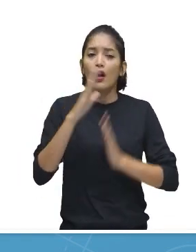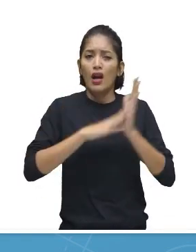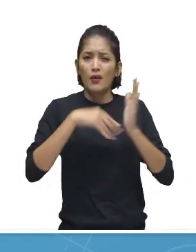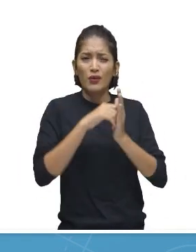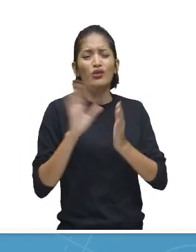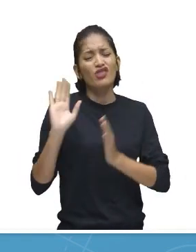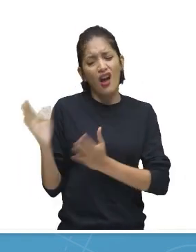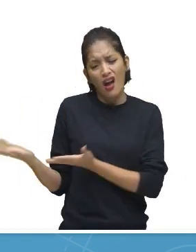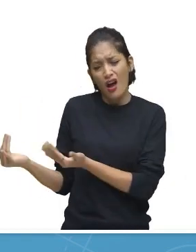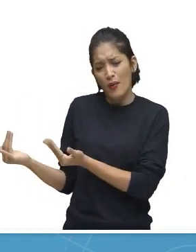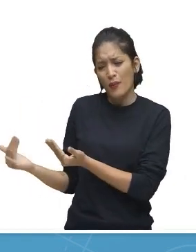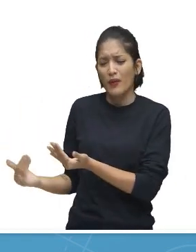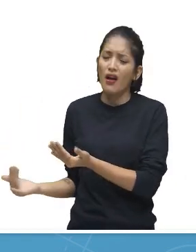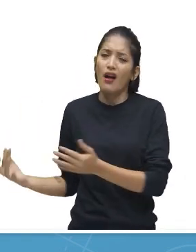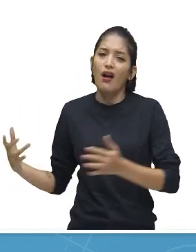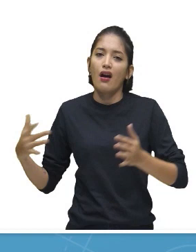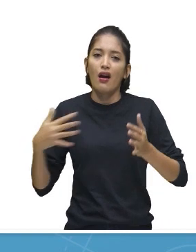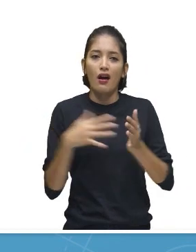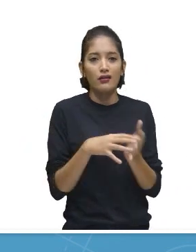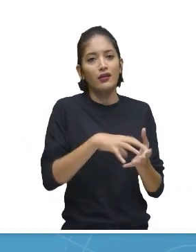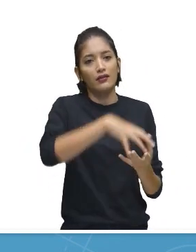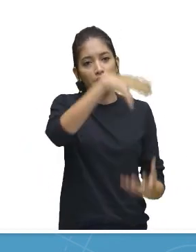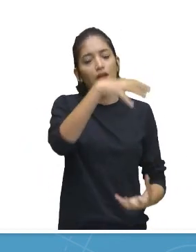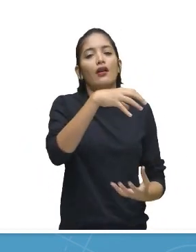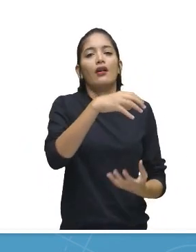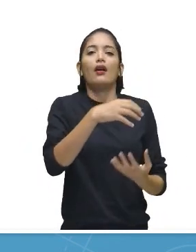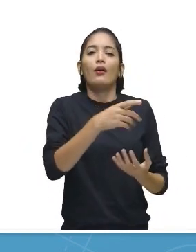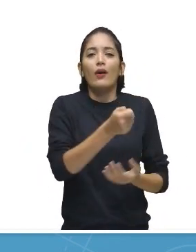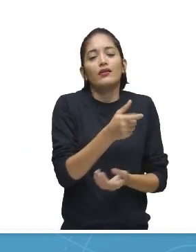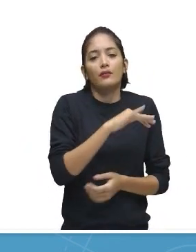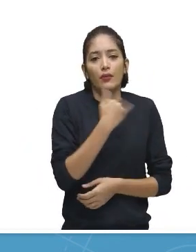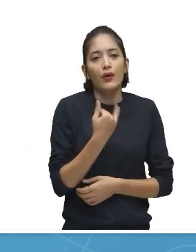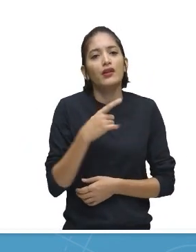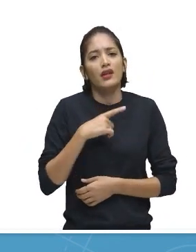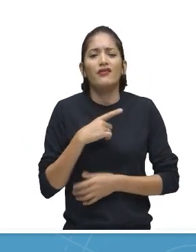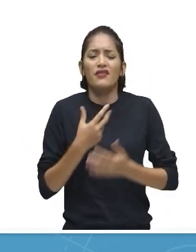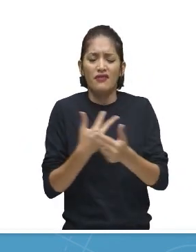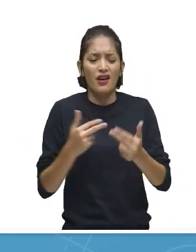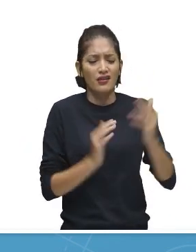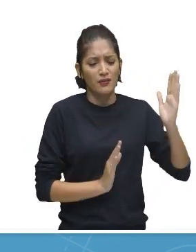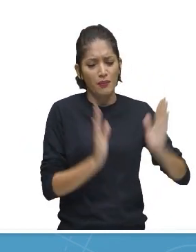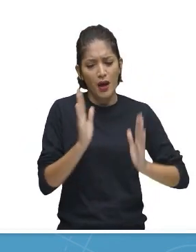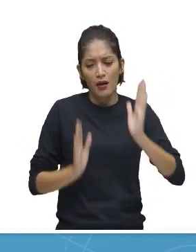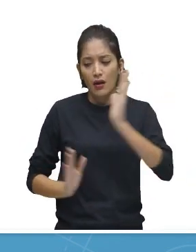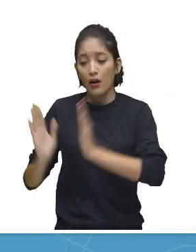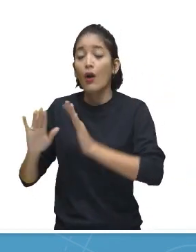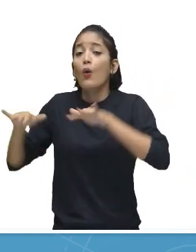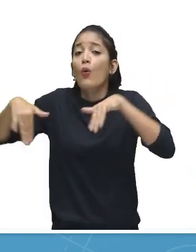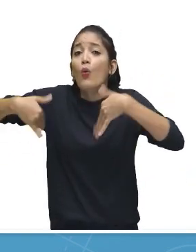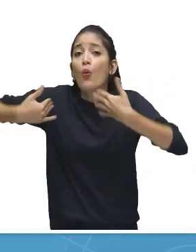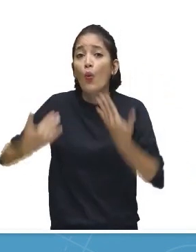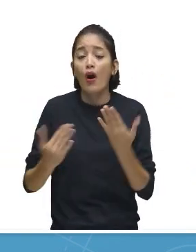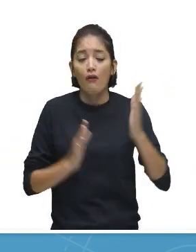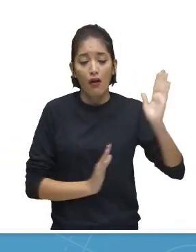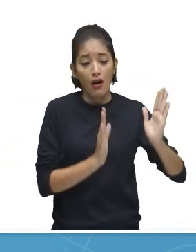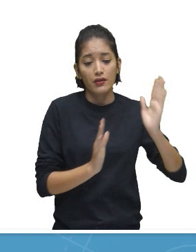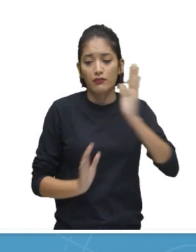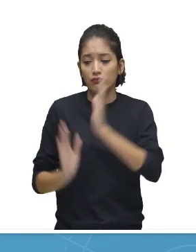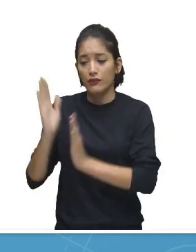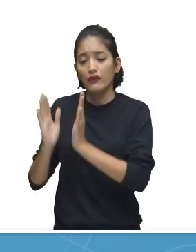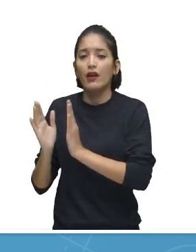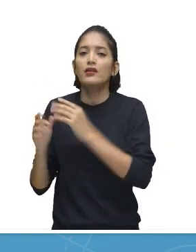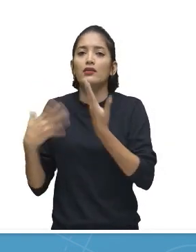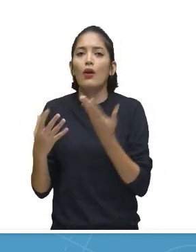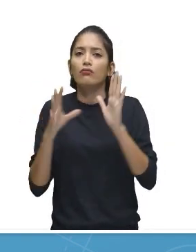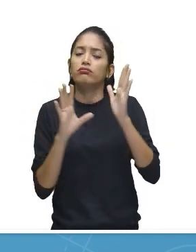muito jovem até próximo à sua morte. Ele passou por diversas fases. Qual foram essas fases e como podemos conceituar?